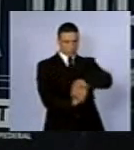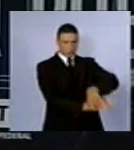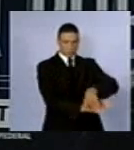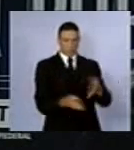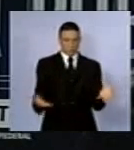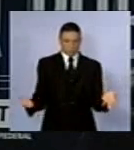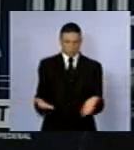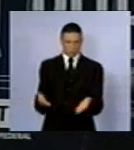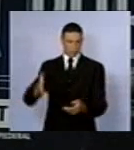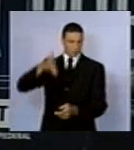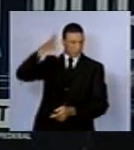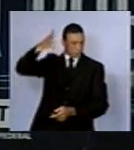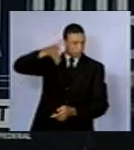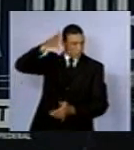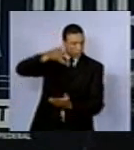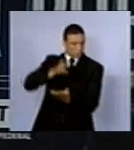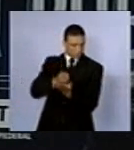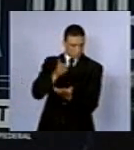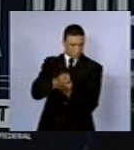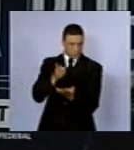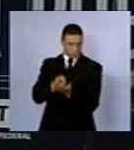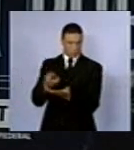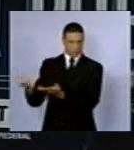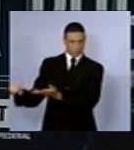em continuidade